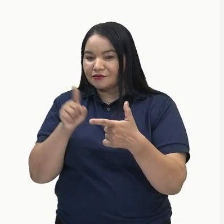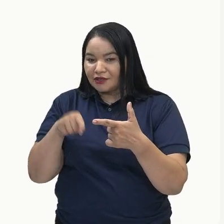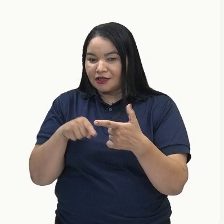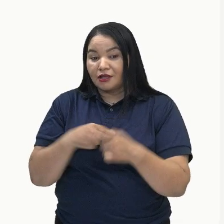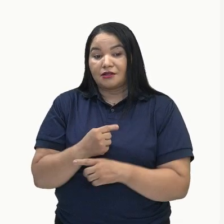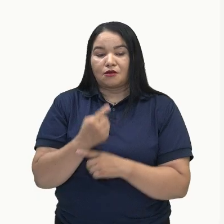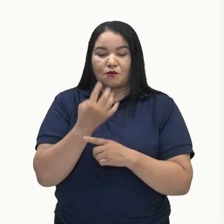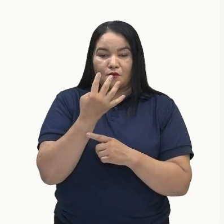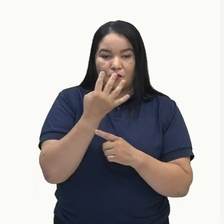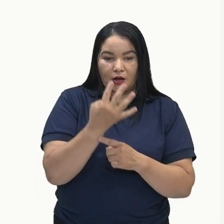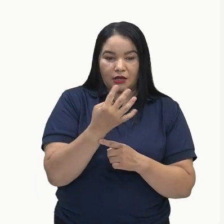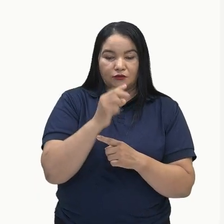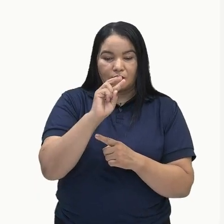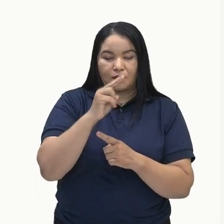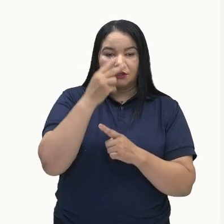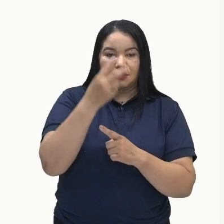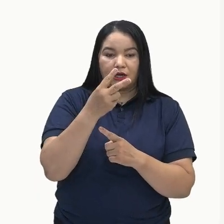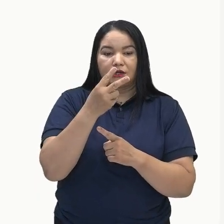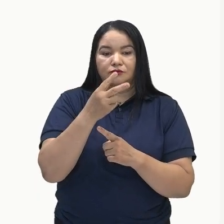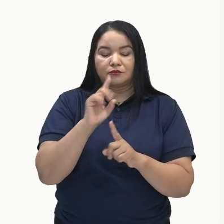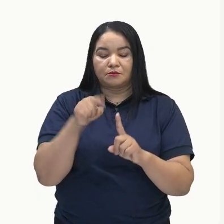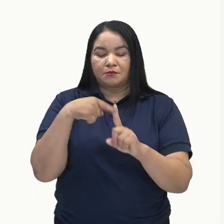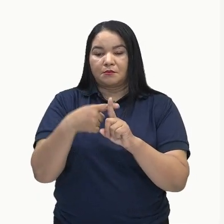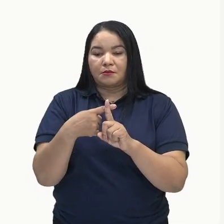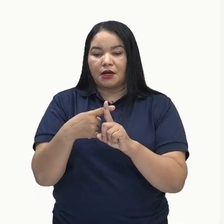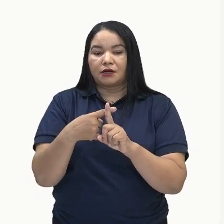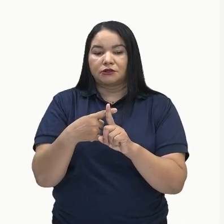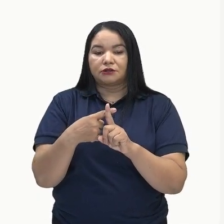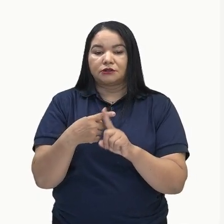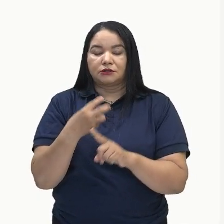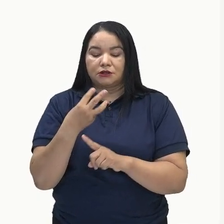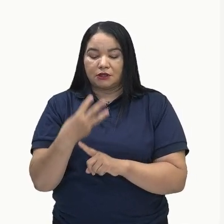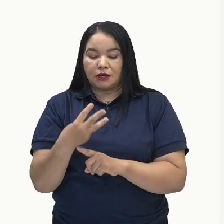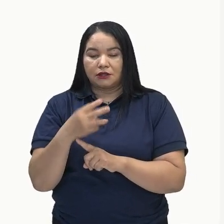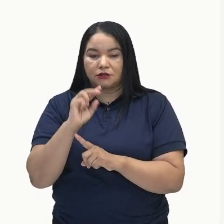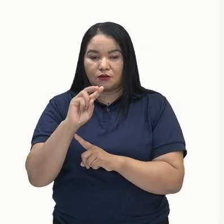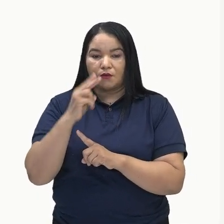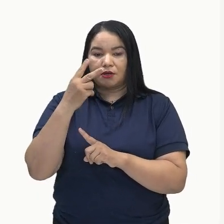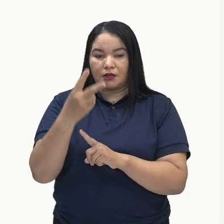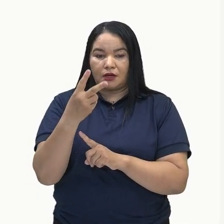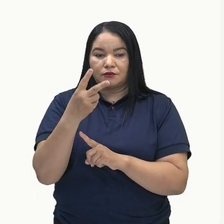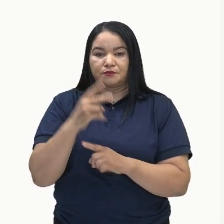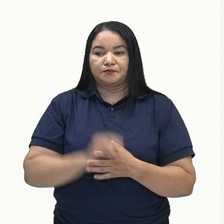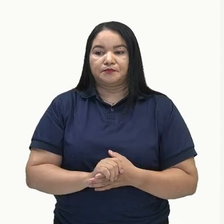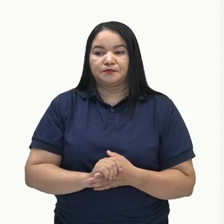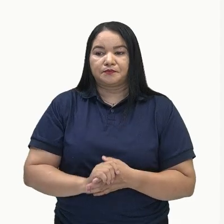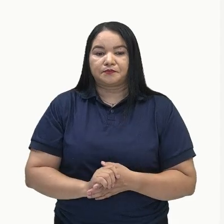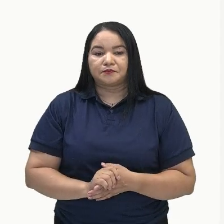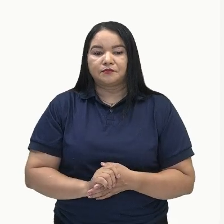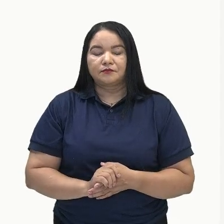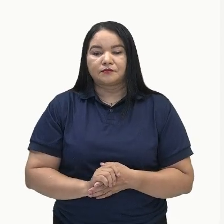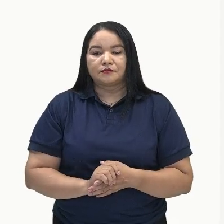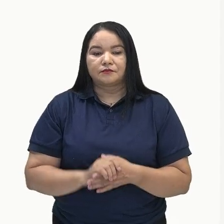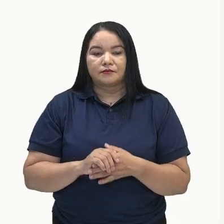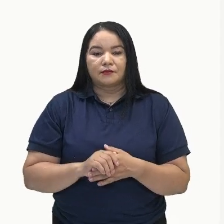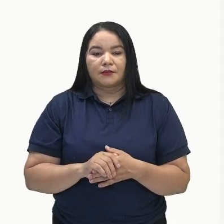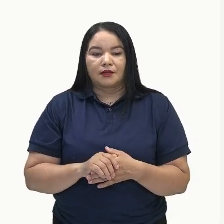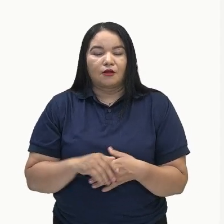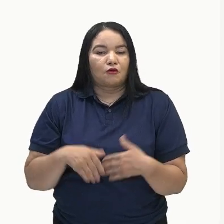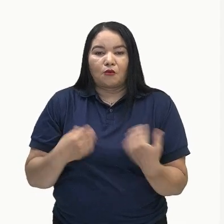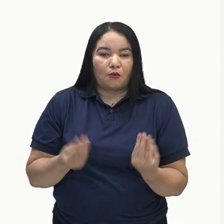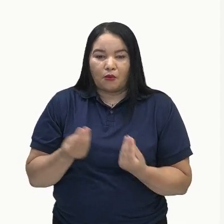4, então 4 ao quadrado, ó, mais o outro cateto que mede 3, 3 ao quadrado. Bora resolver essa